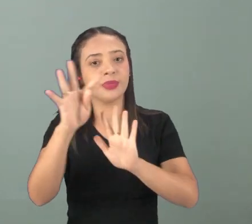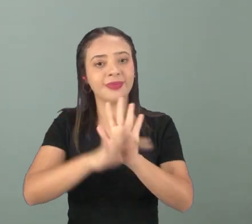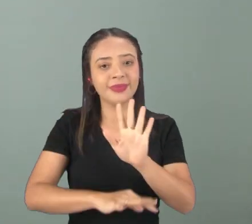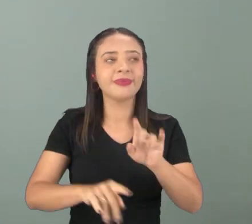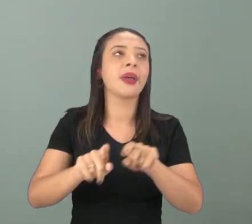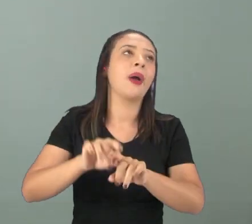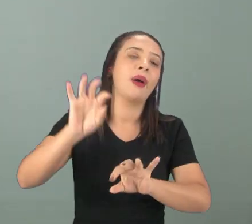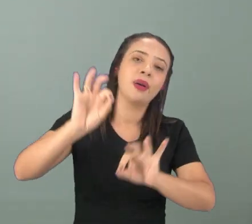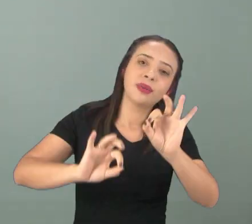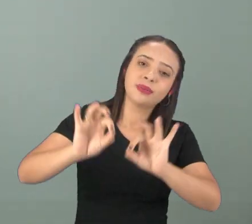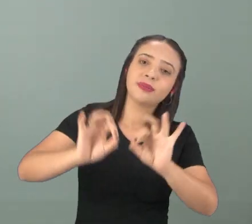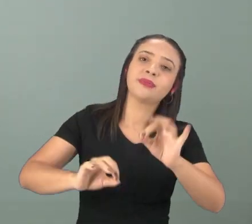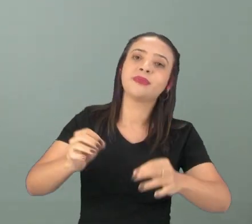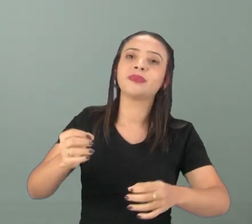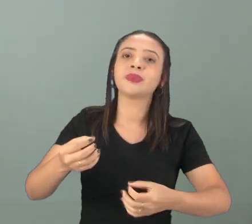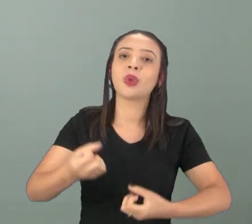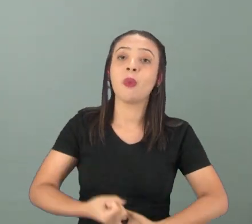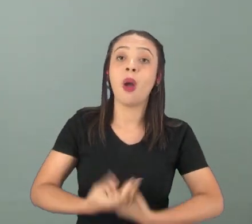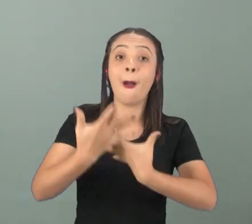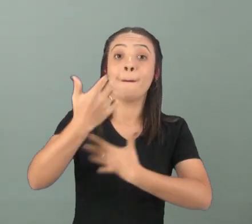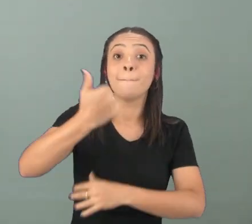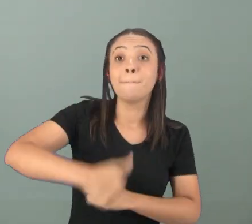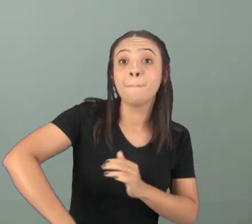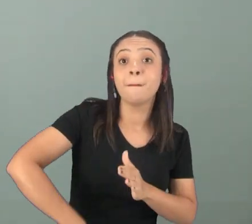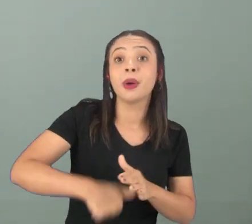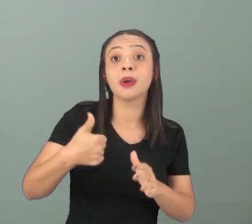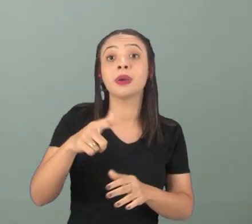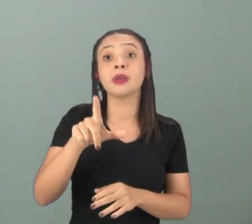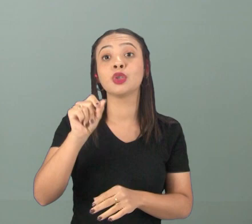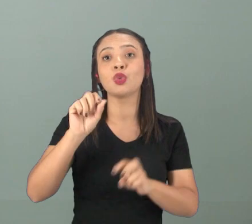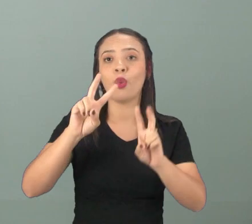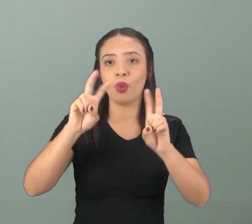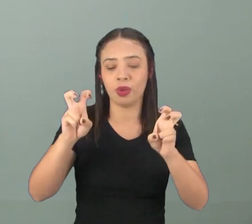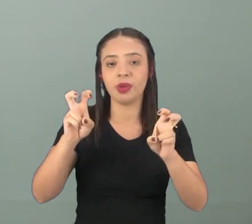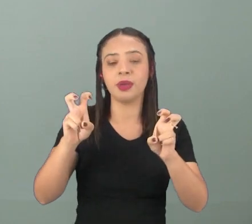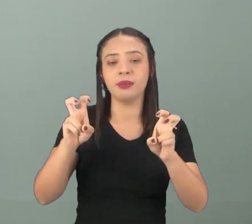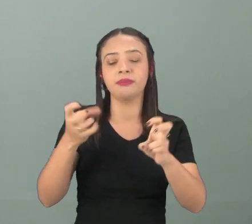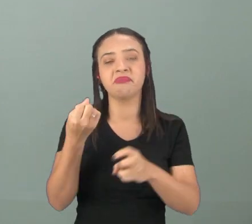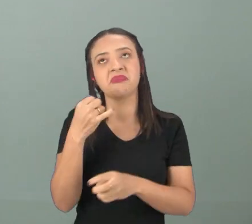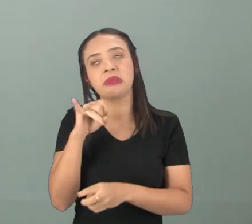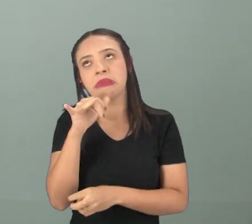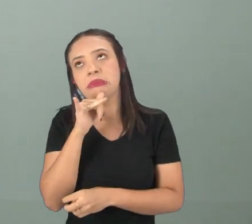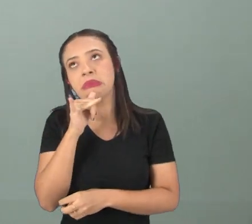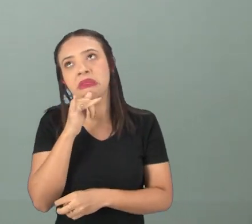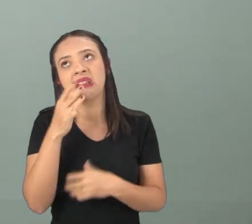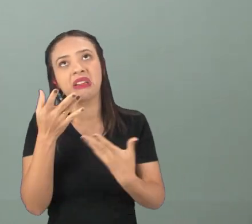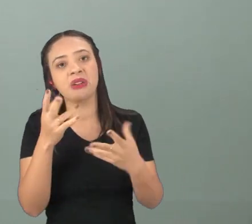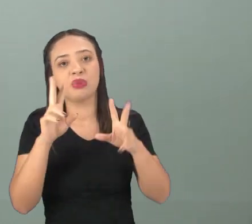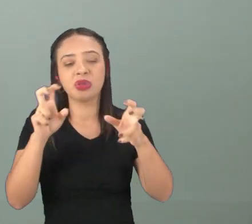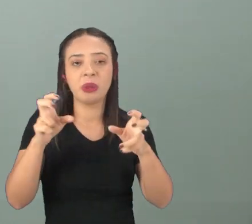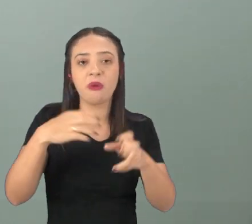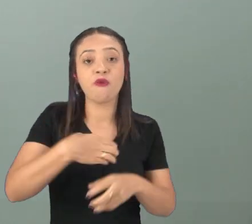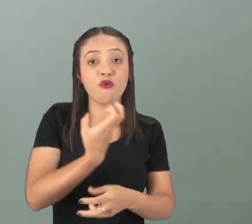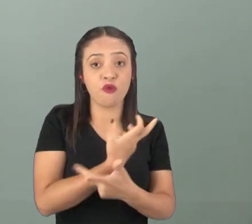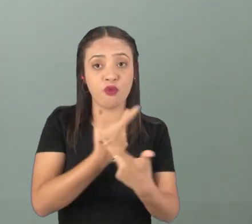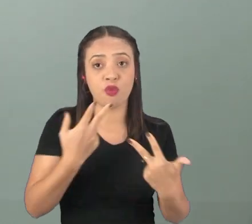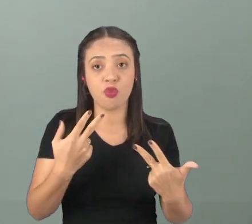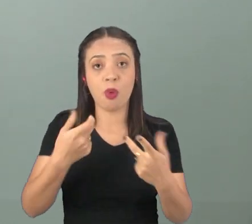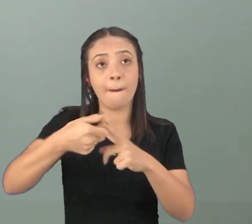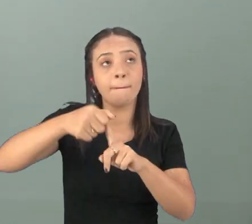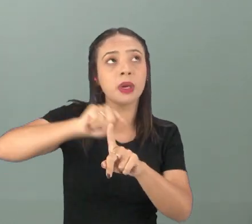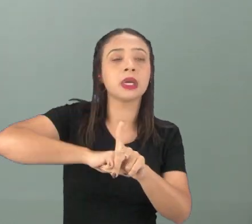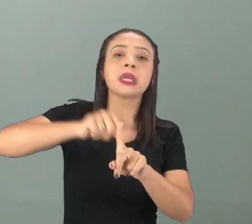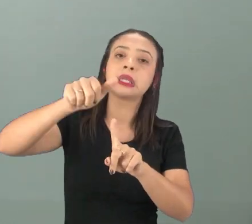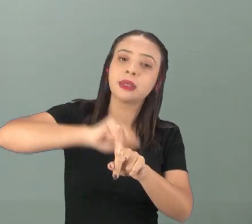vai organizando o poema. Primeiro, você tem que escolher o assunto, tá? Se você for falar, sei lá, sobre frutas,